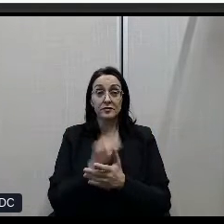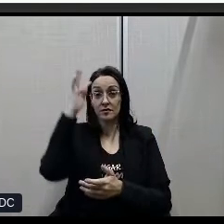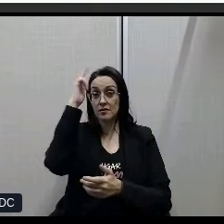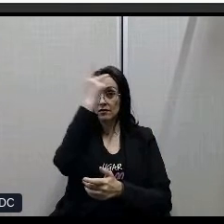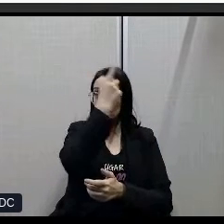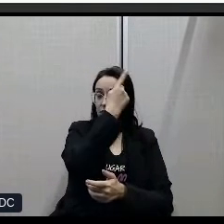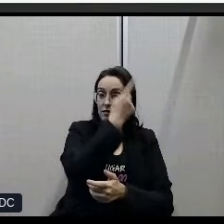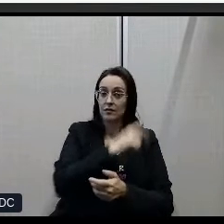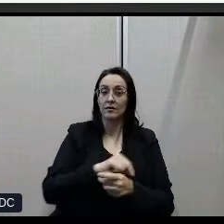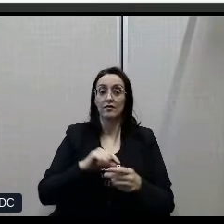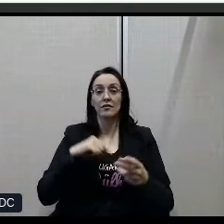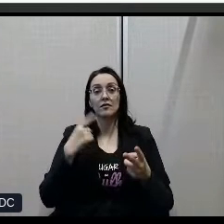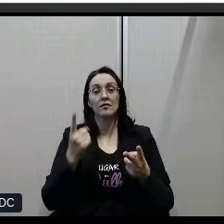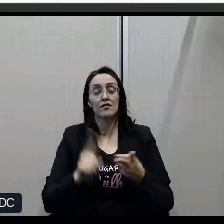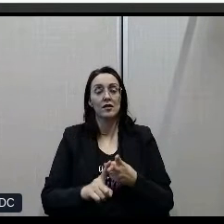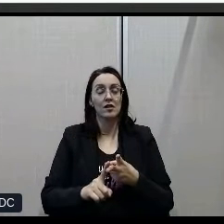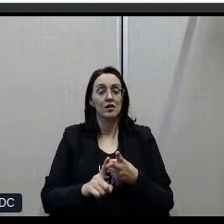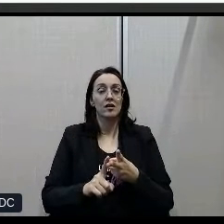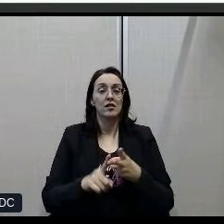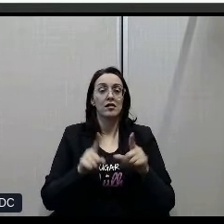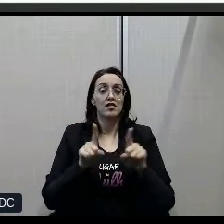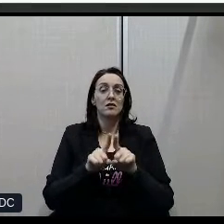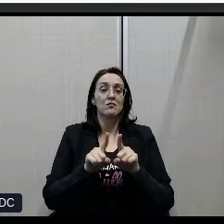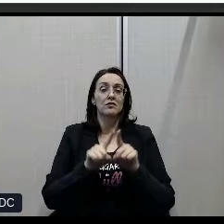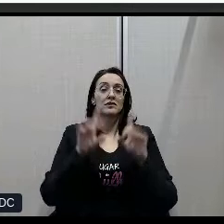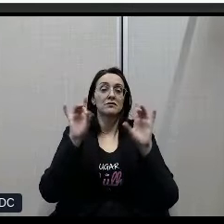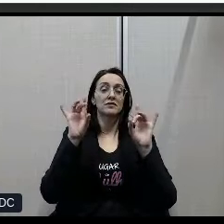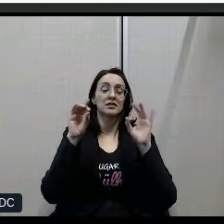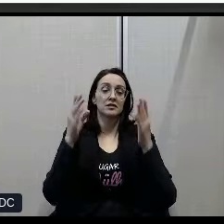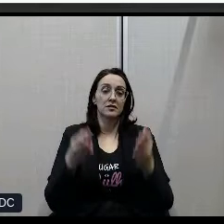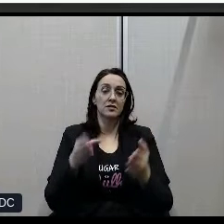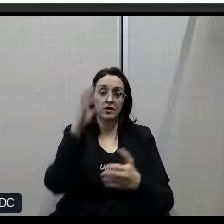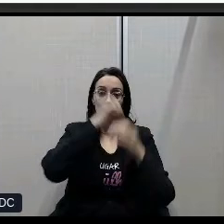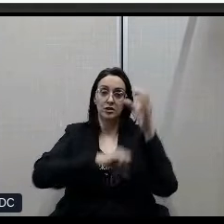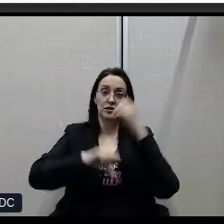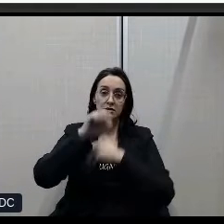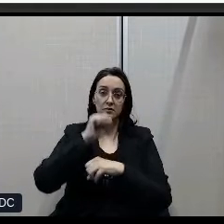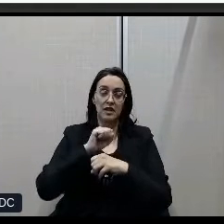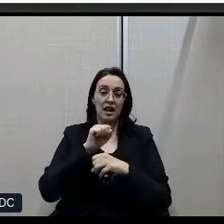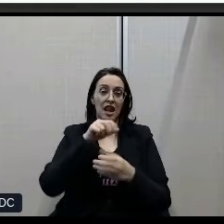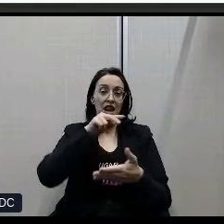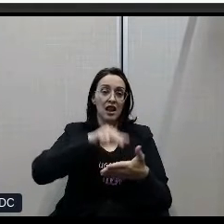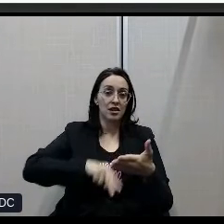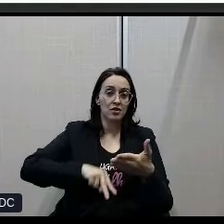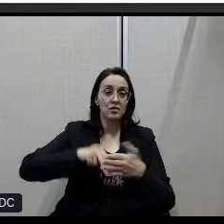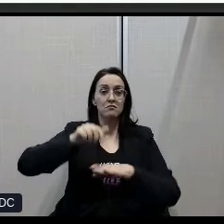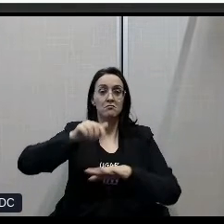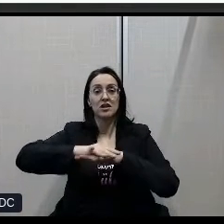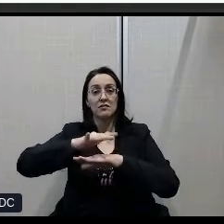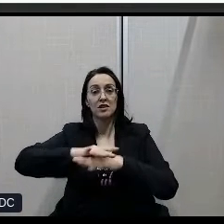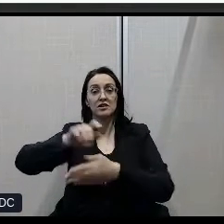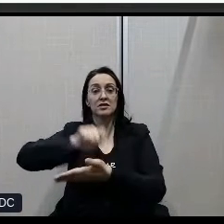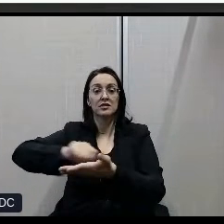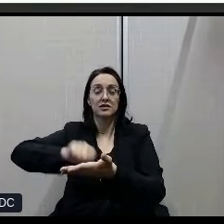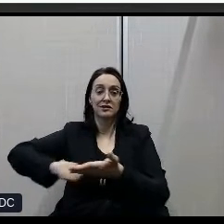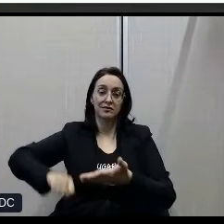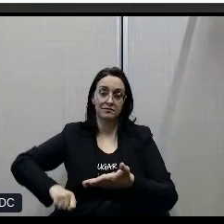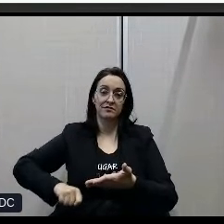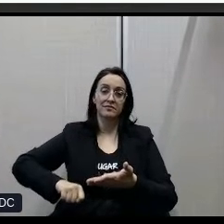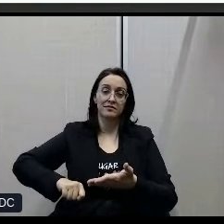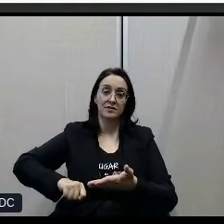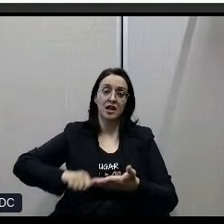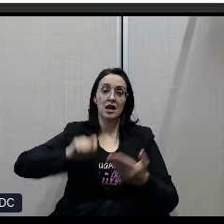TDAH, e os específicos da aprendizagem, como os de leitura, matemática e escrita, são transtornos